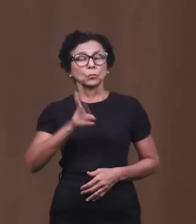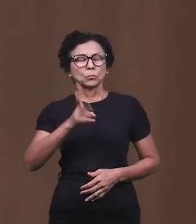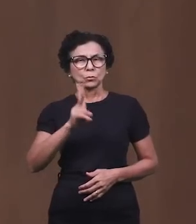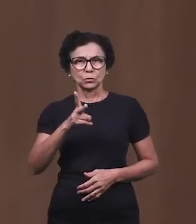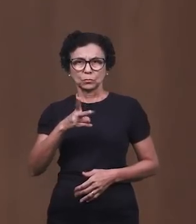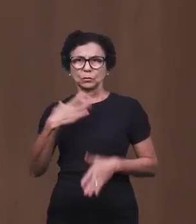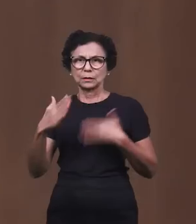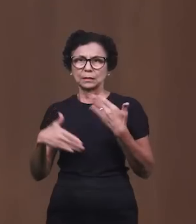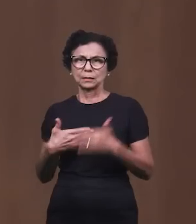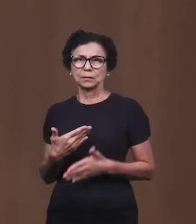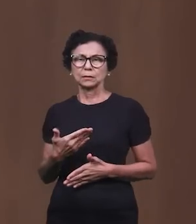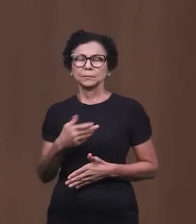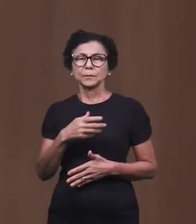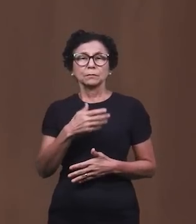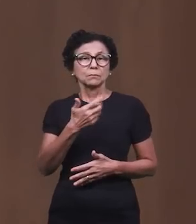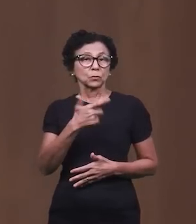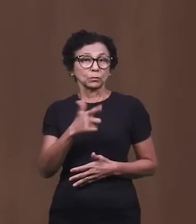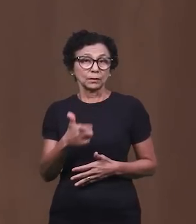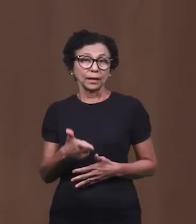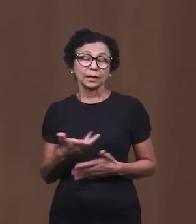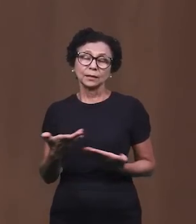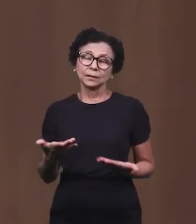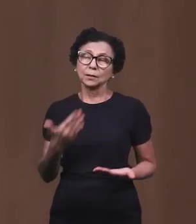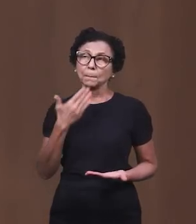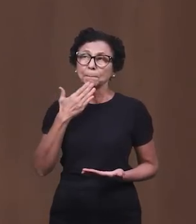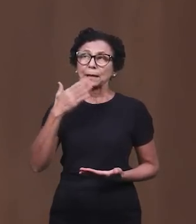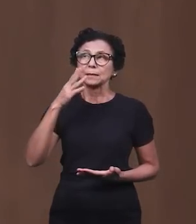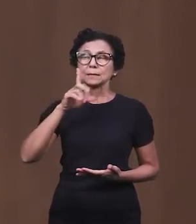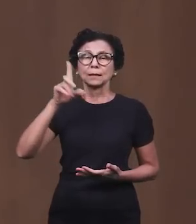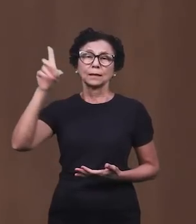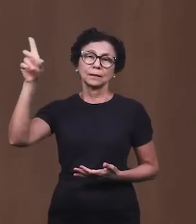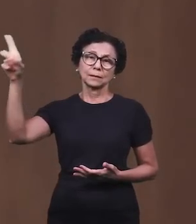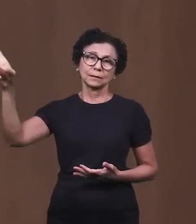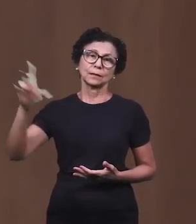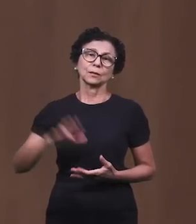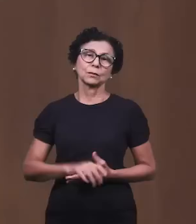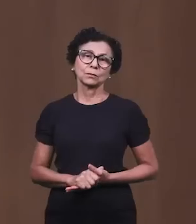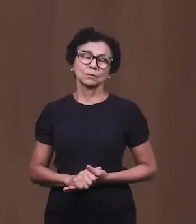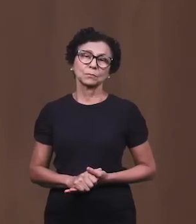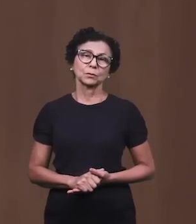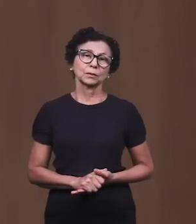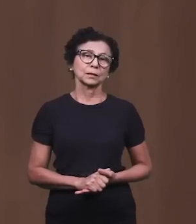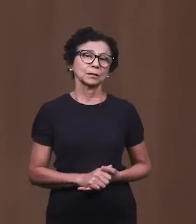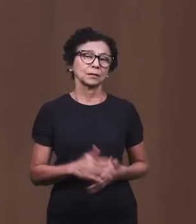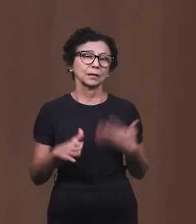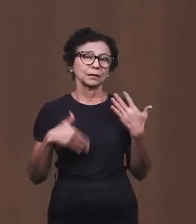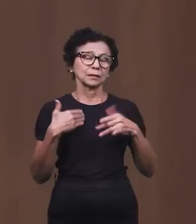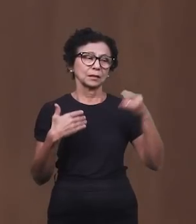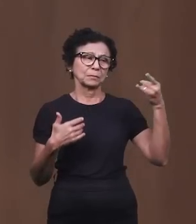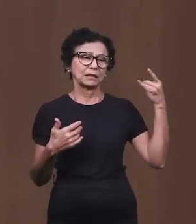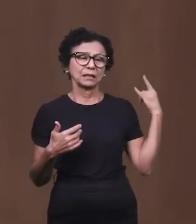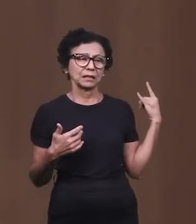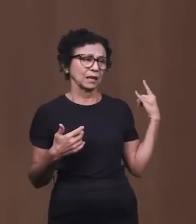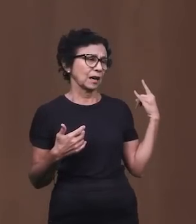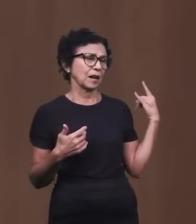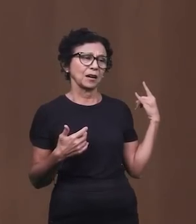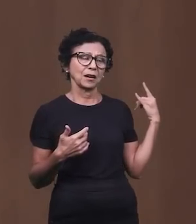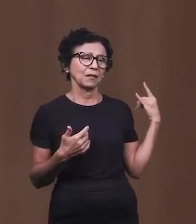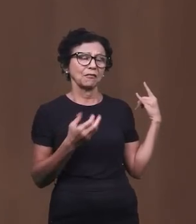porque esta alegria ela não tem relação nenhuma com a alegria que o mundo vive, com a alegria